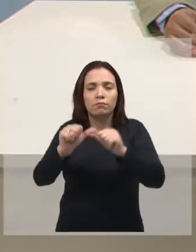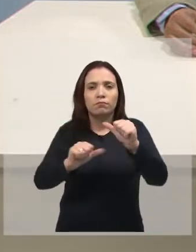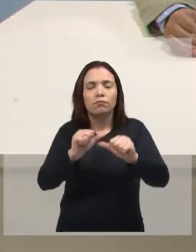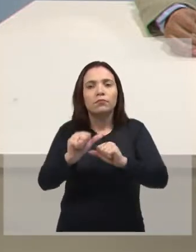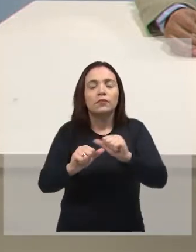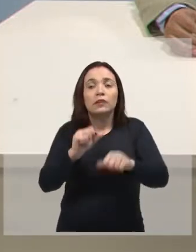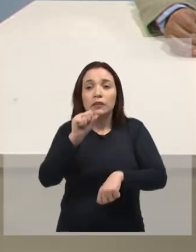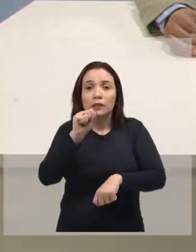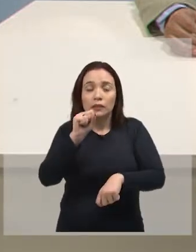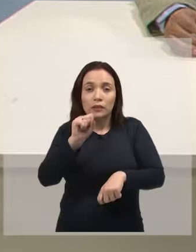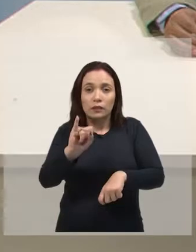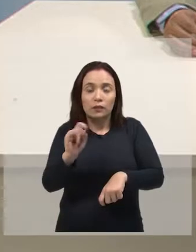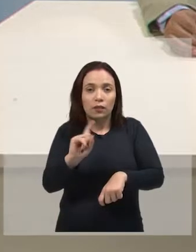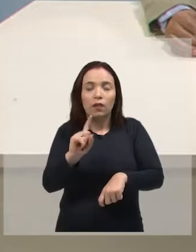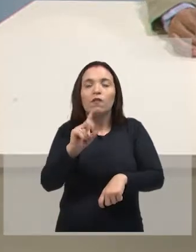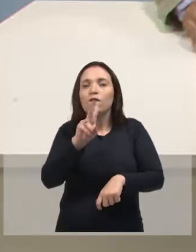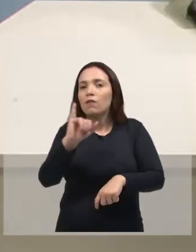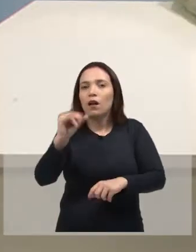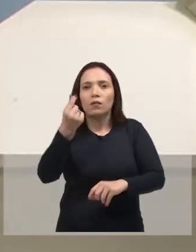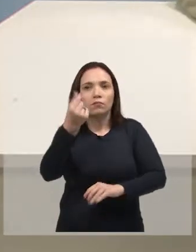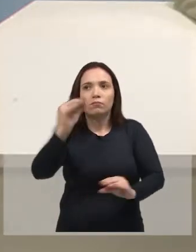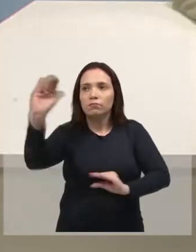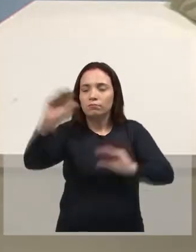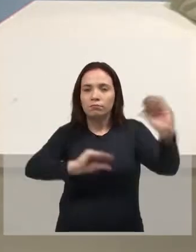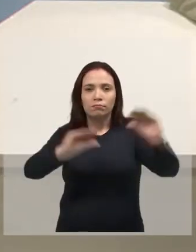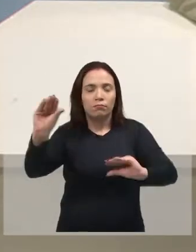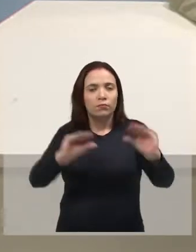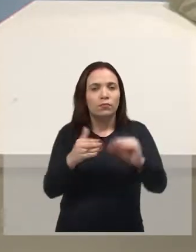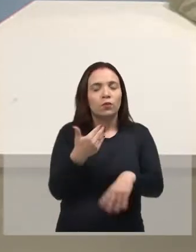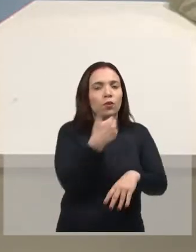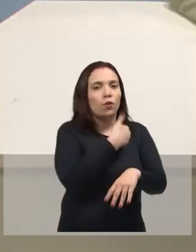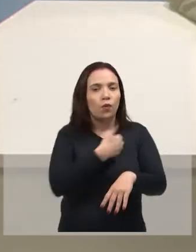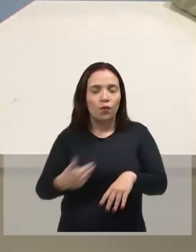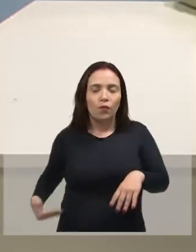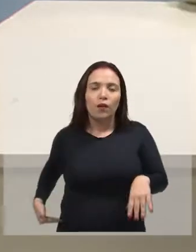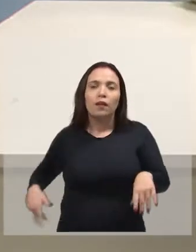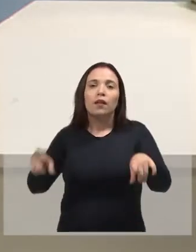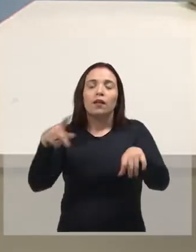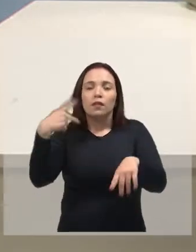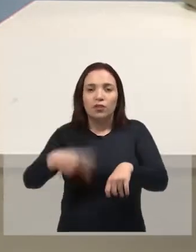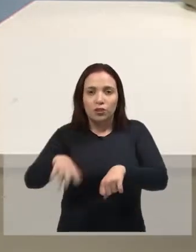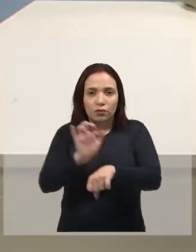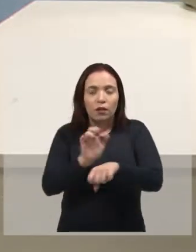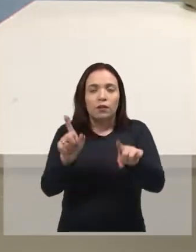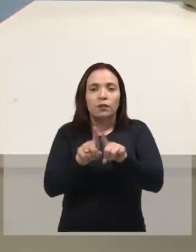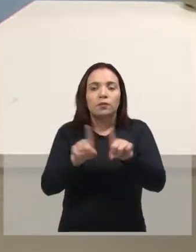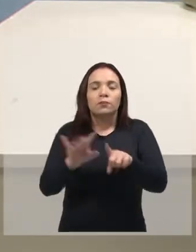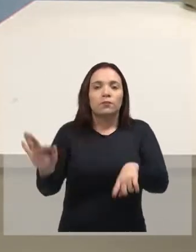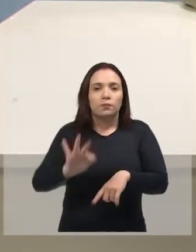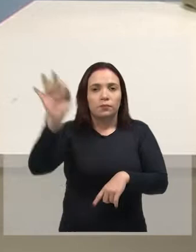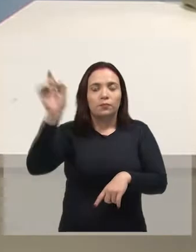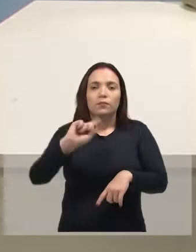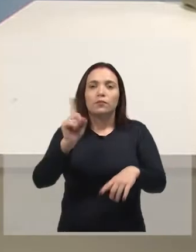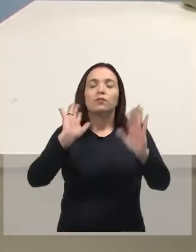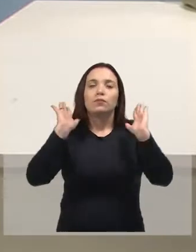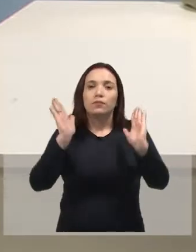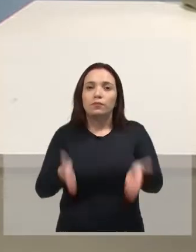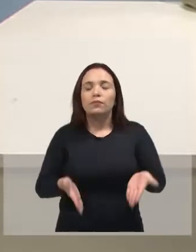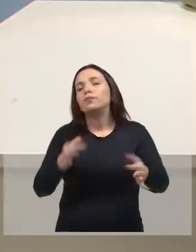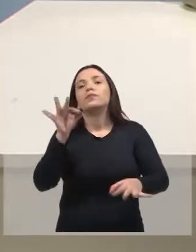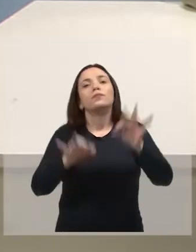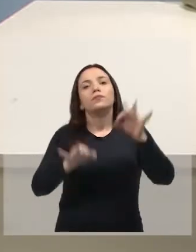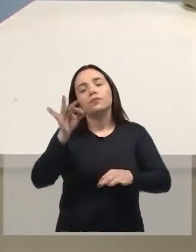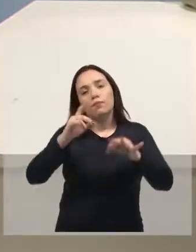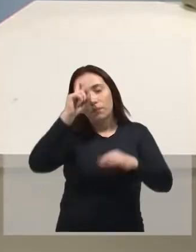pagando um preço muito alto, que não vão receber recursos nem do governo estadual e nem do governo federal. Estão impedidos